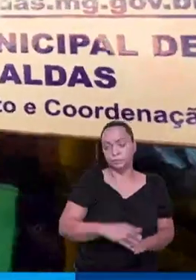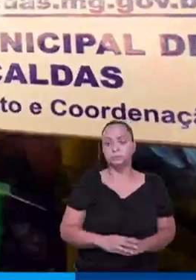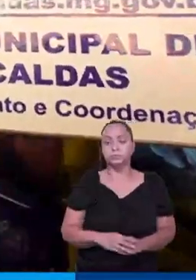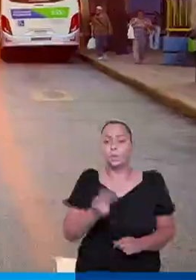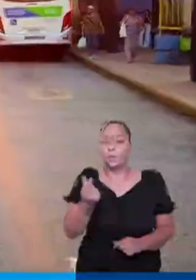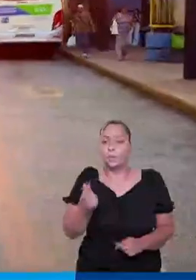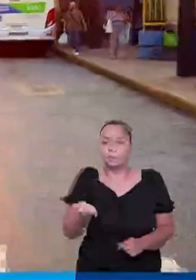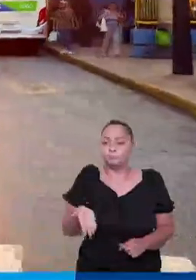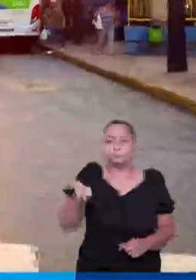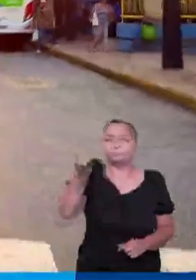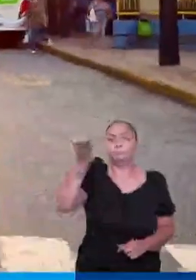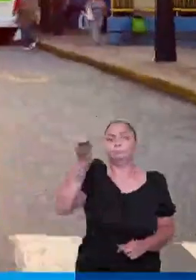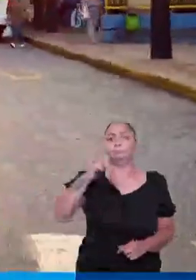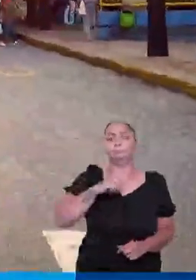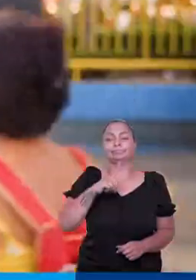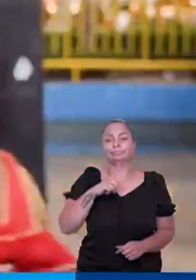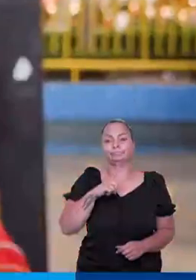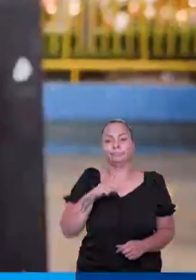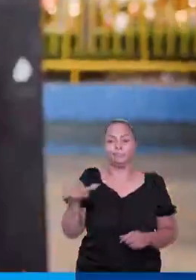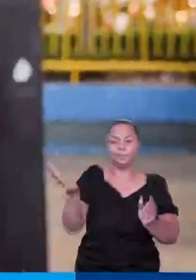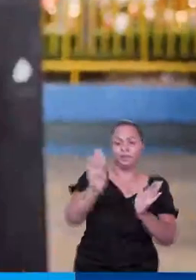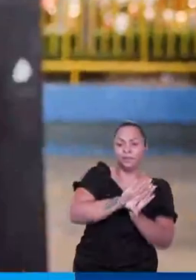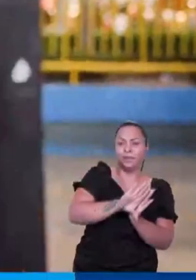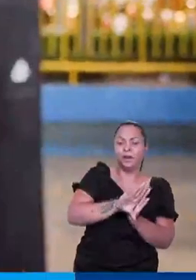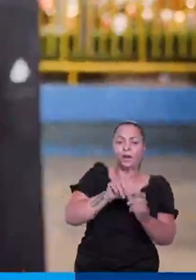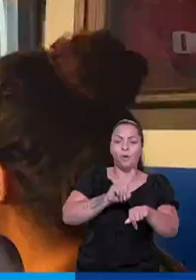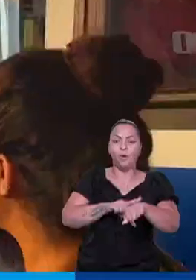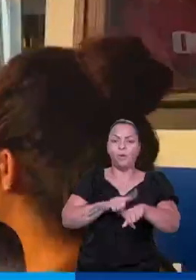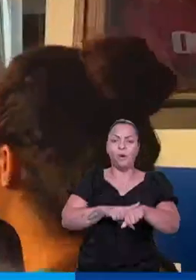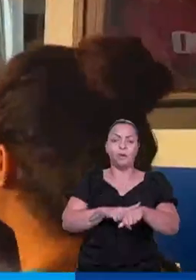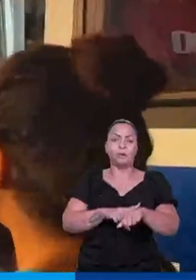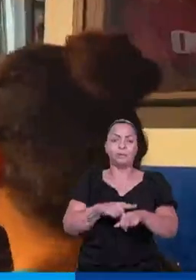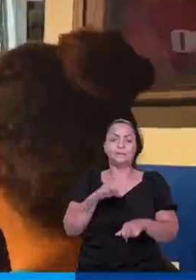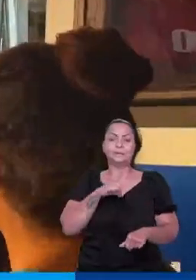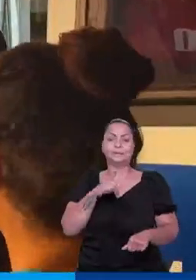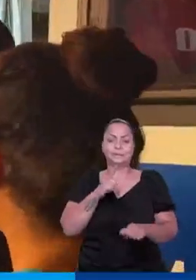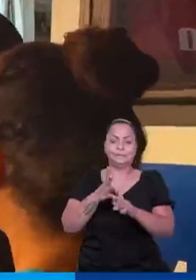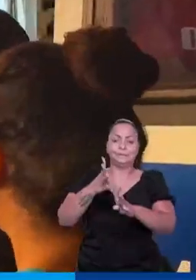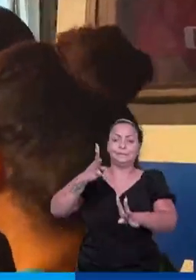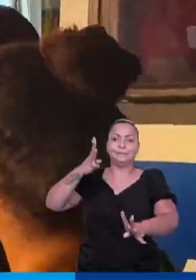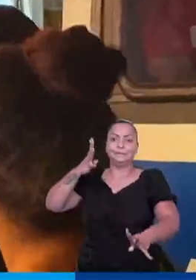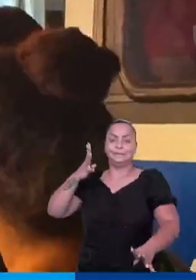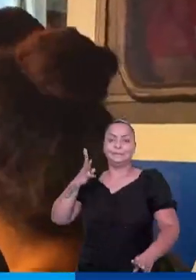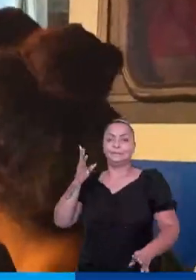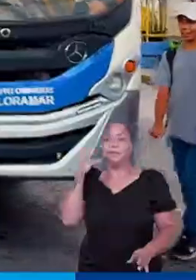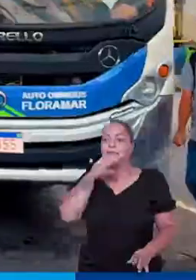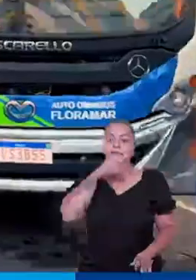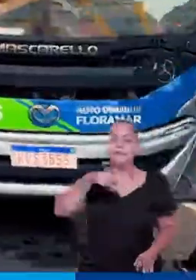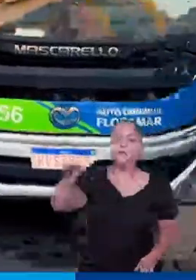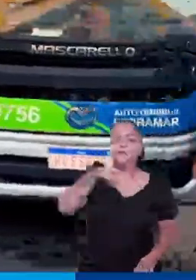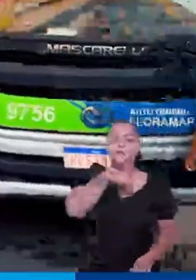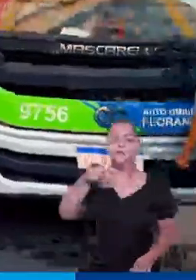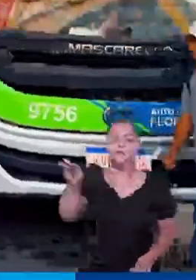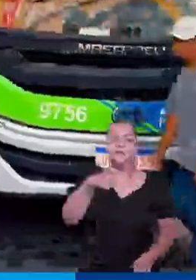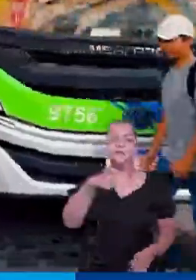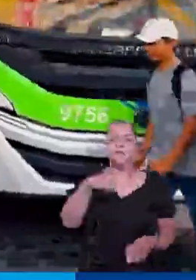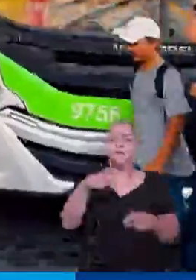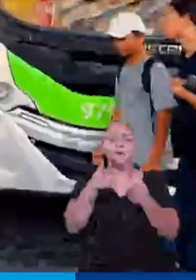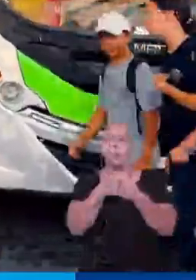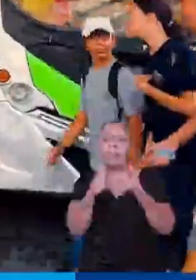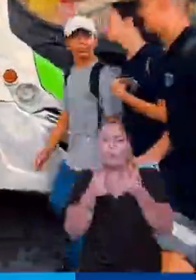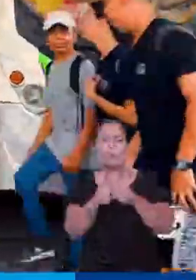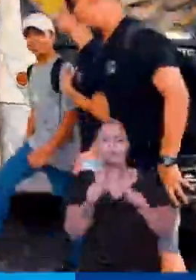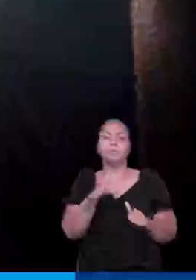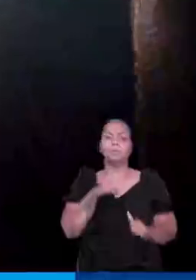poder ir embora. O preço ele é muito elevado. Chega agora às 5 horas para pegar o ônibus. É uma lotação máxima, a gente tem que ficar correndo de um lado para o outro atrás do